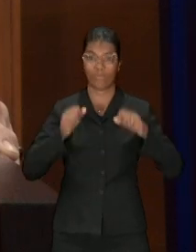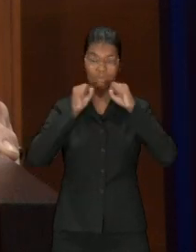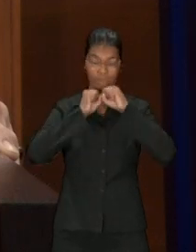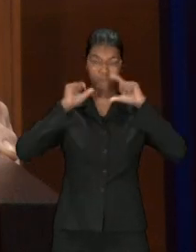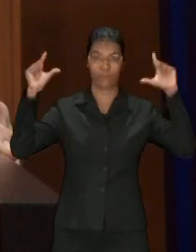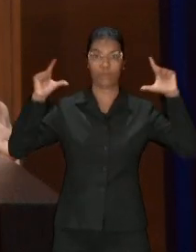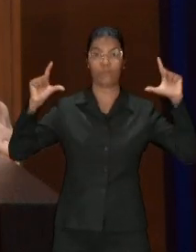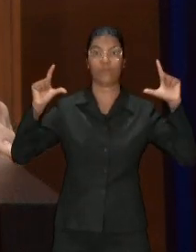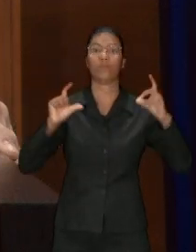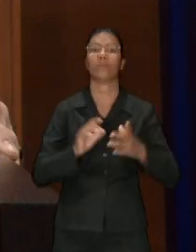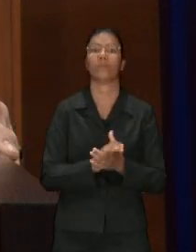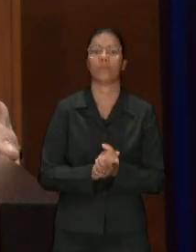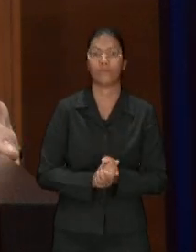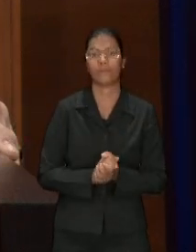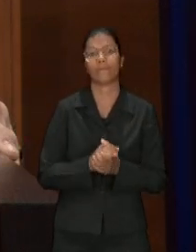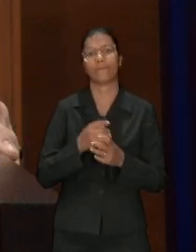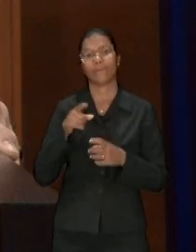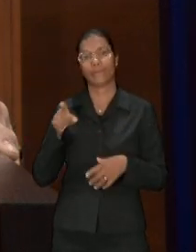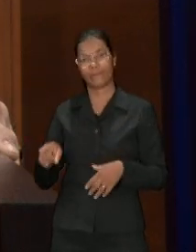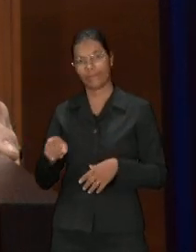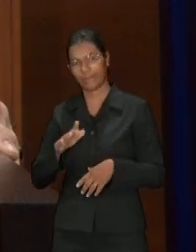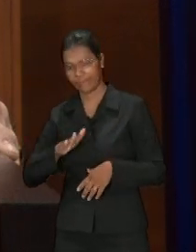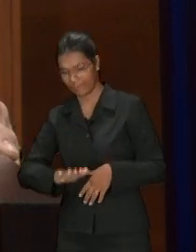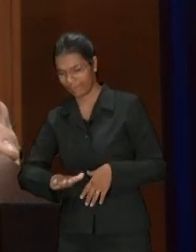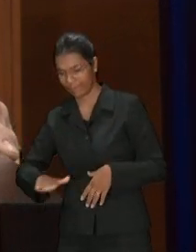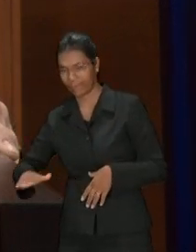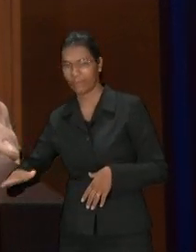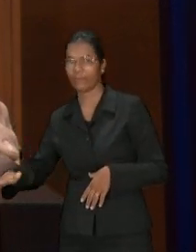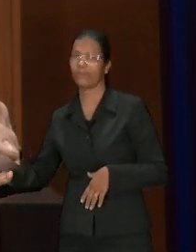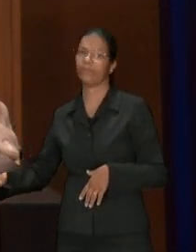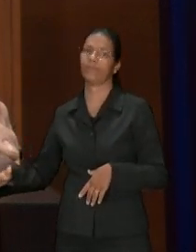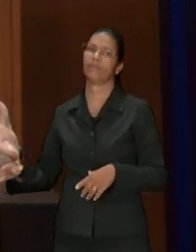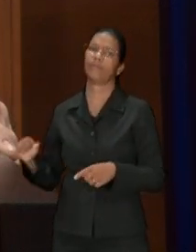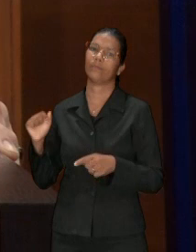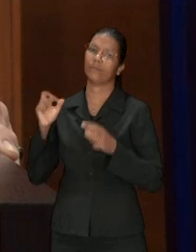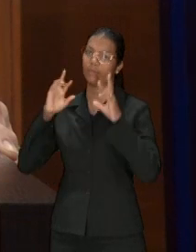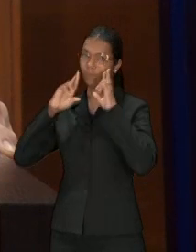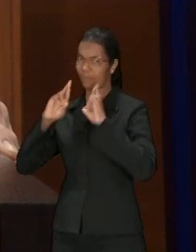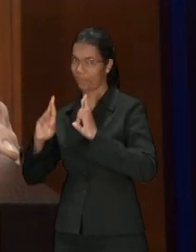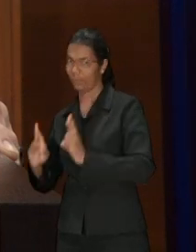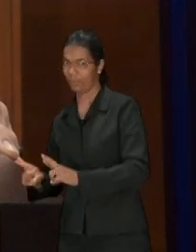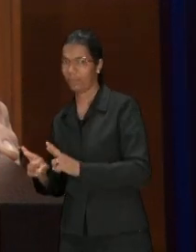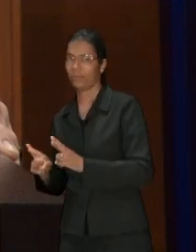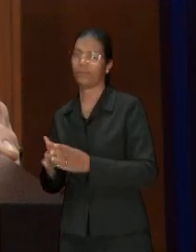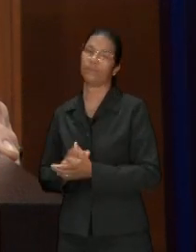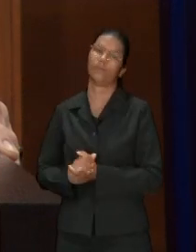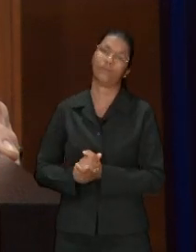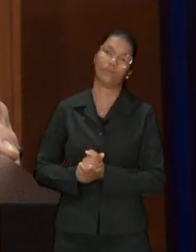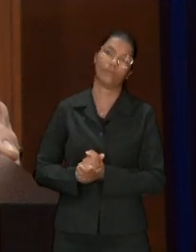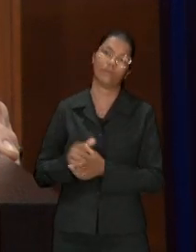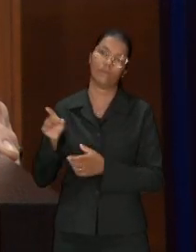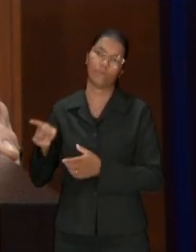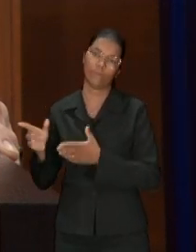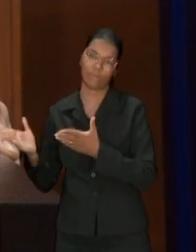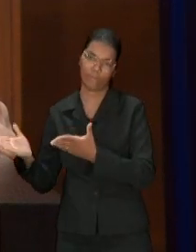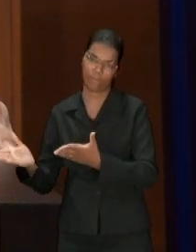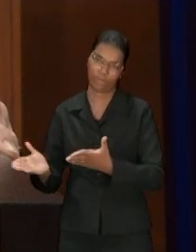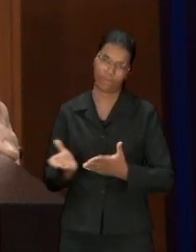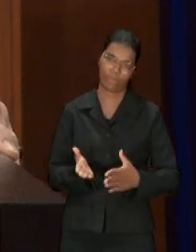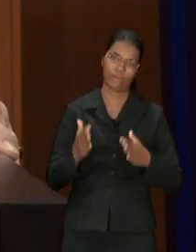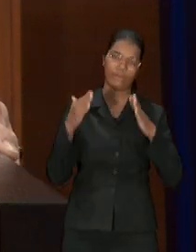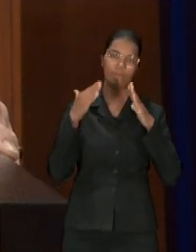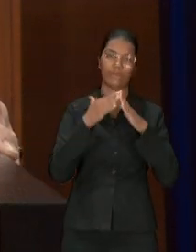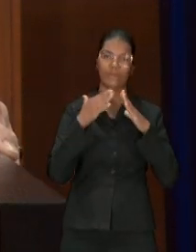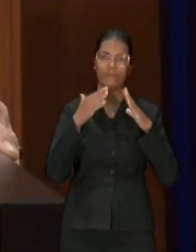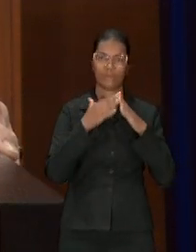e ficar atento a essas crianças e cidadãos que merecem todo o nosso respeito e vão ter todo o acolhimento na nossa casa embora